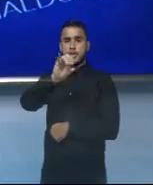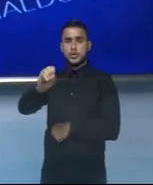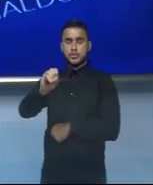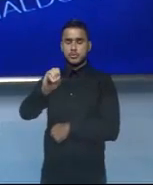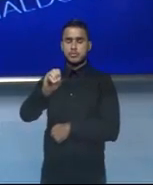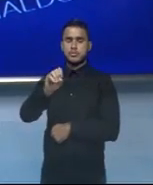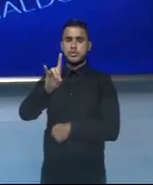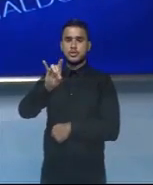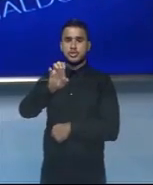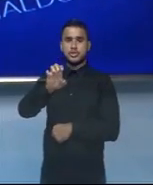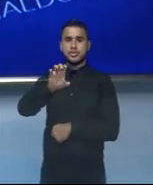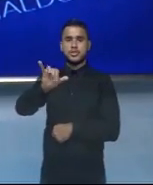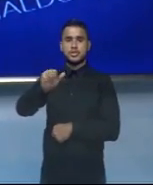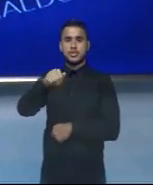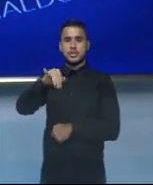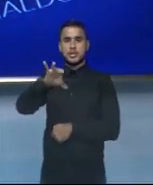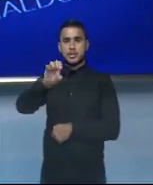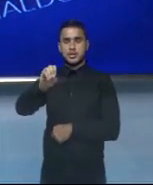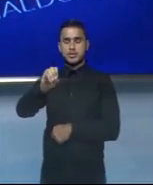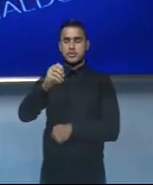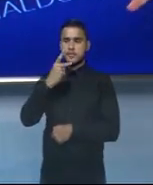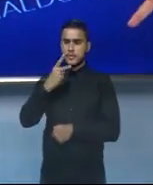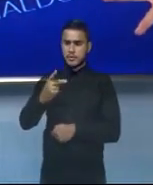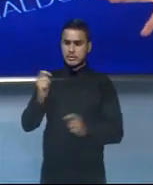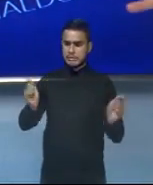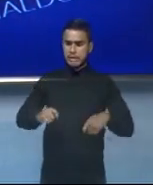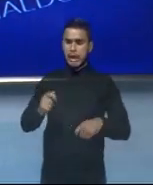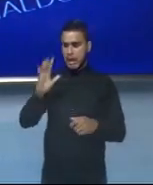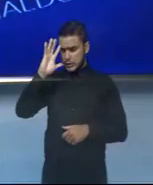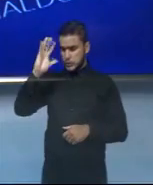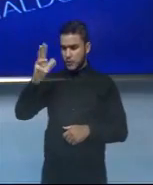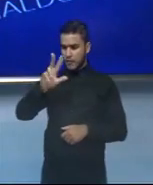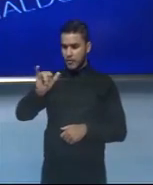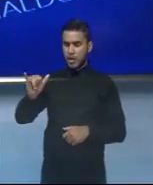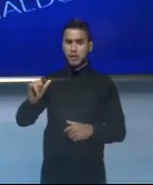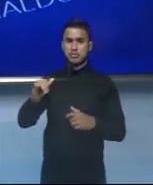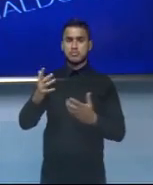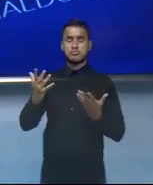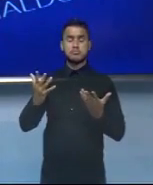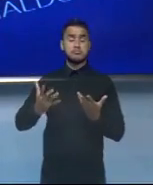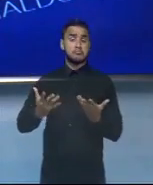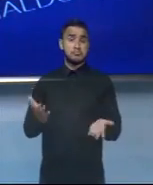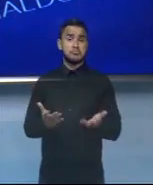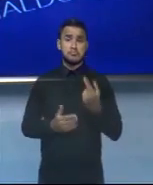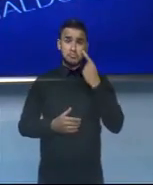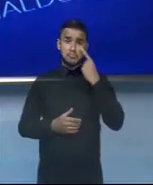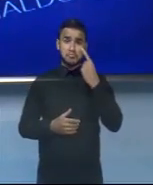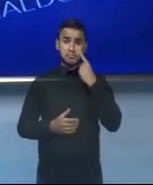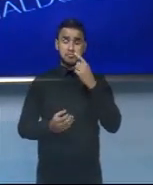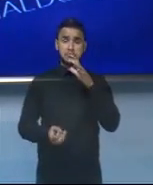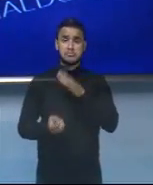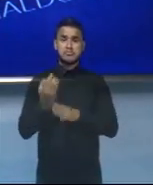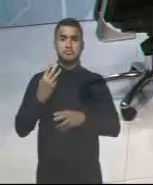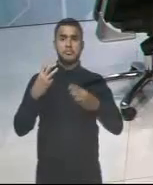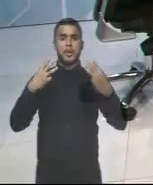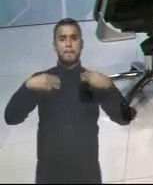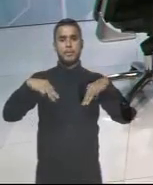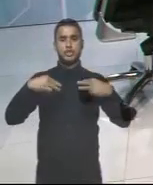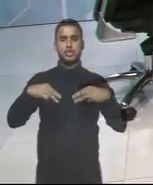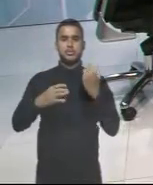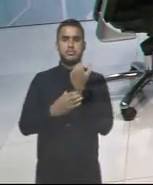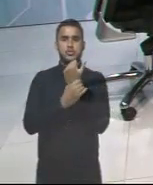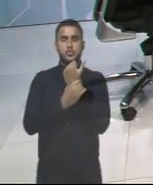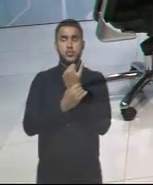dessa intervenção veio uma outra iniciativa já em discussão, que é a criação do famoso Ministério da